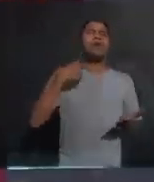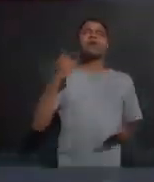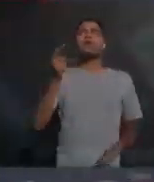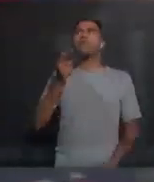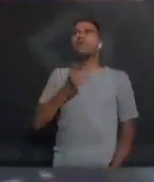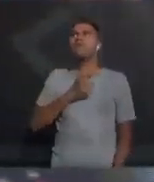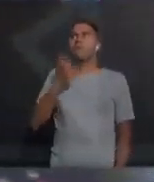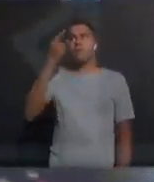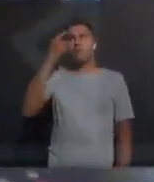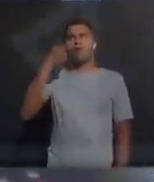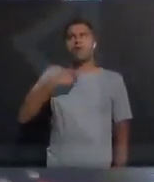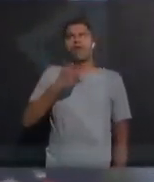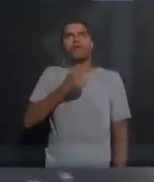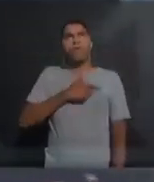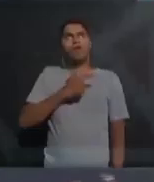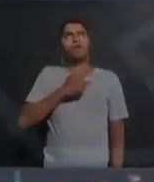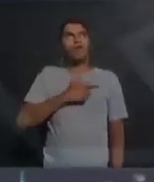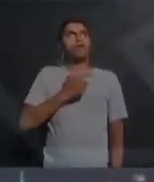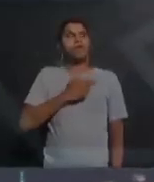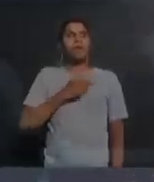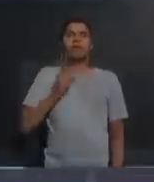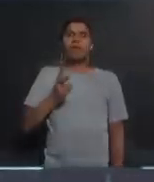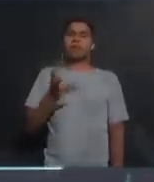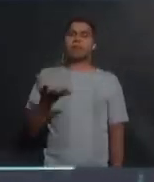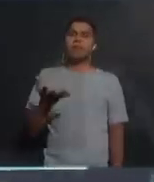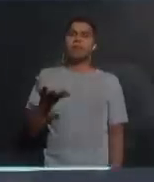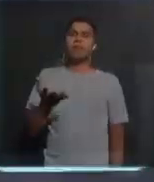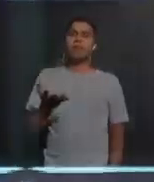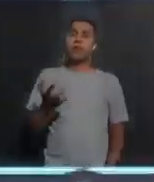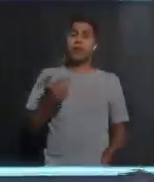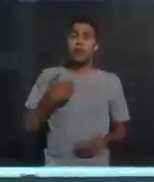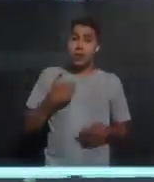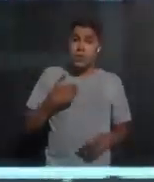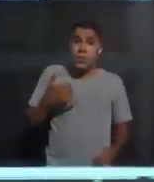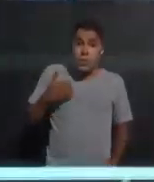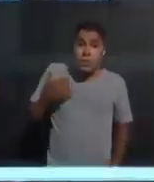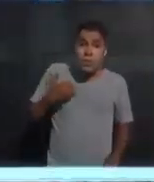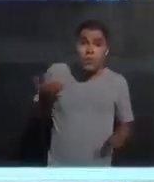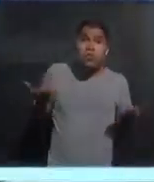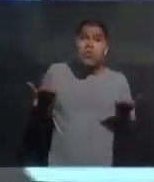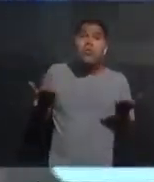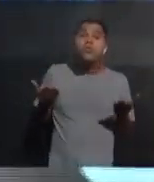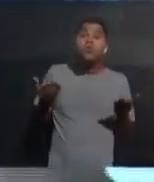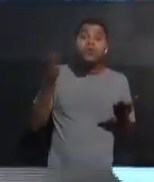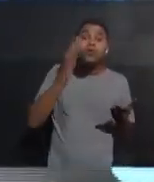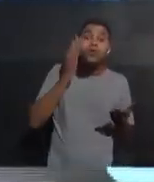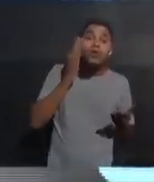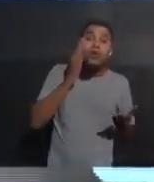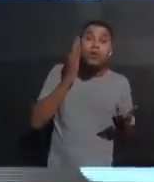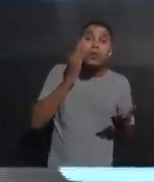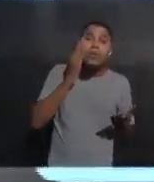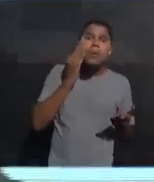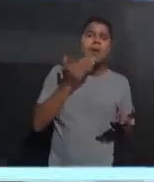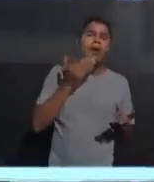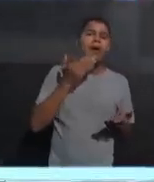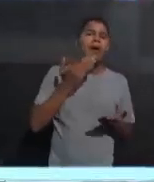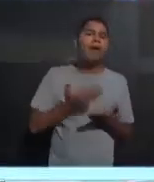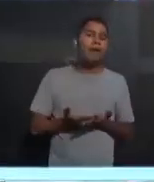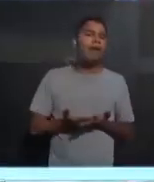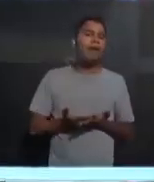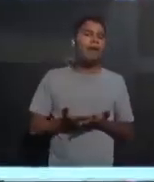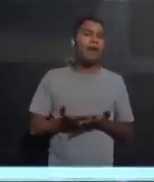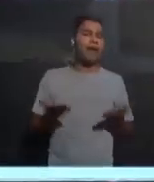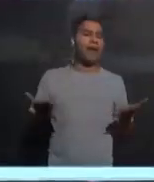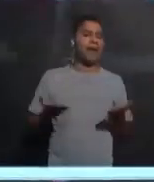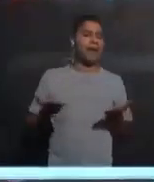mais feia do que bonita e eu estou sabe com quantos anos de idade baba baby